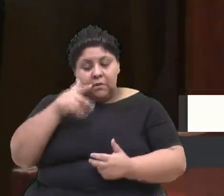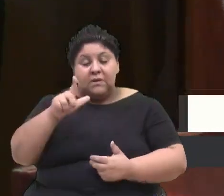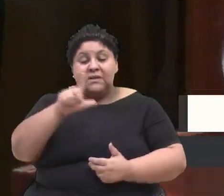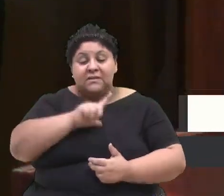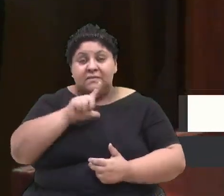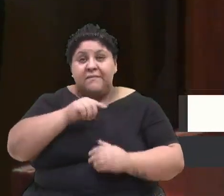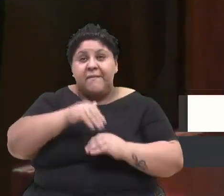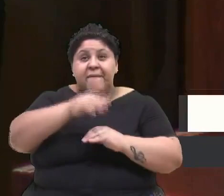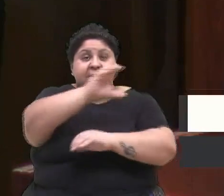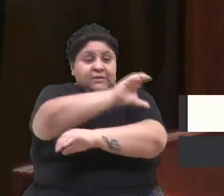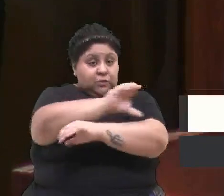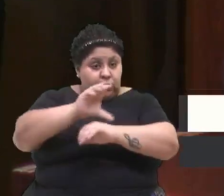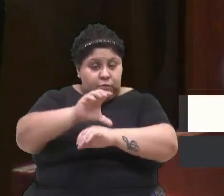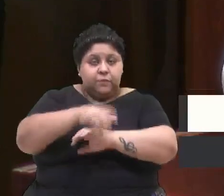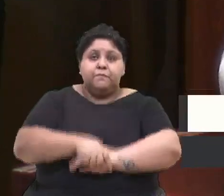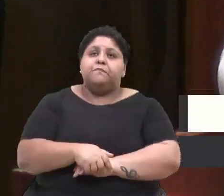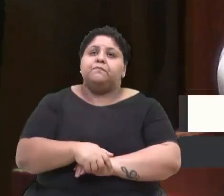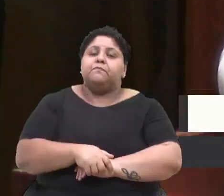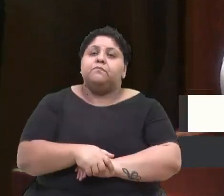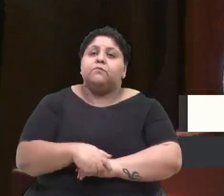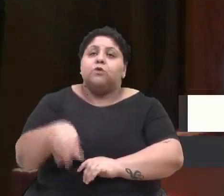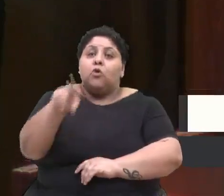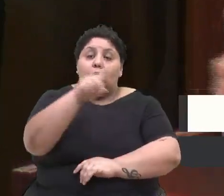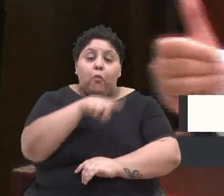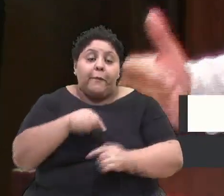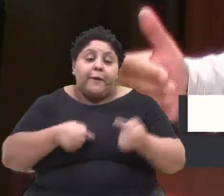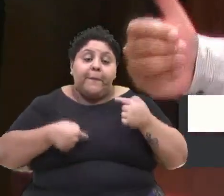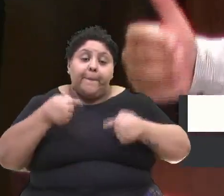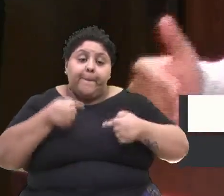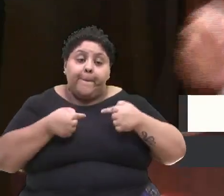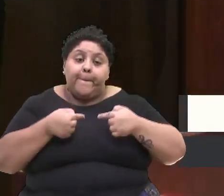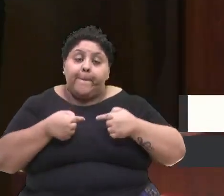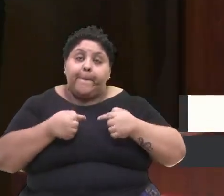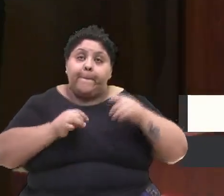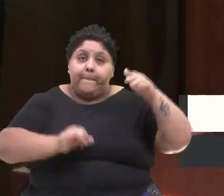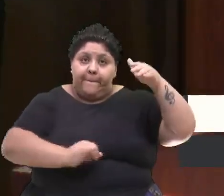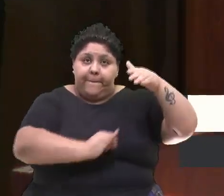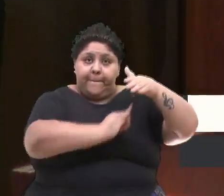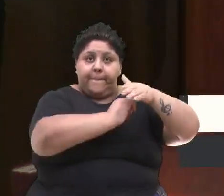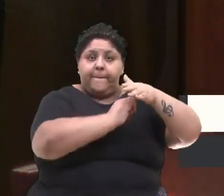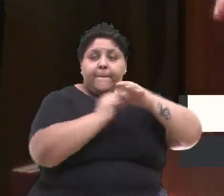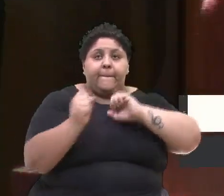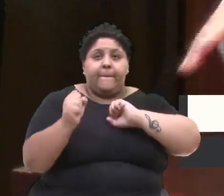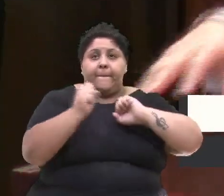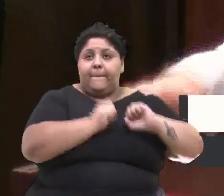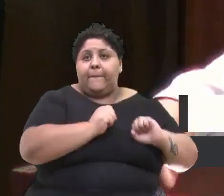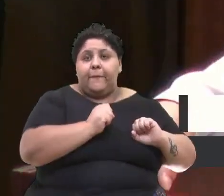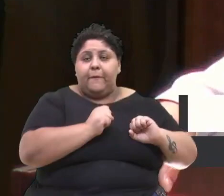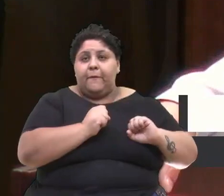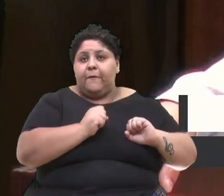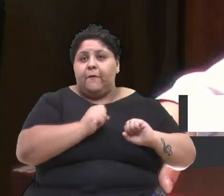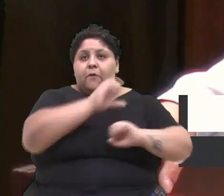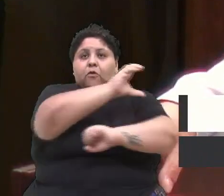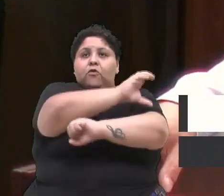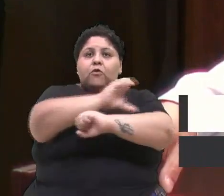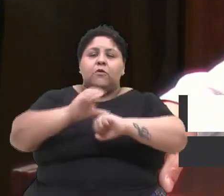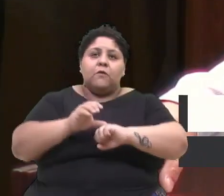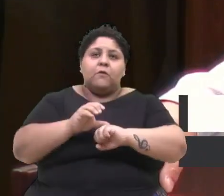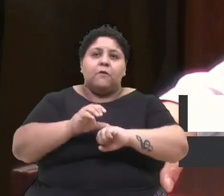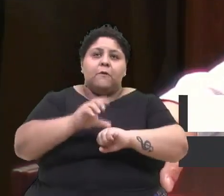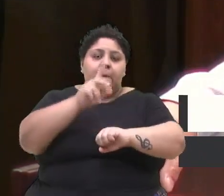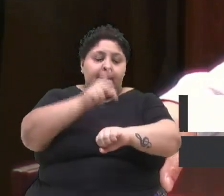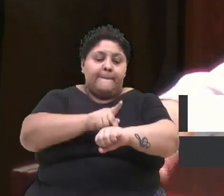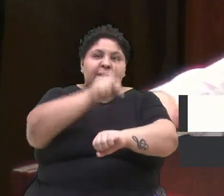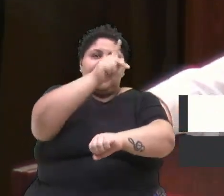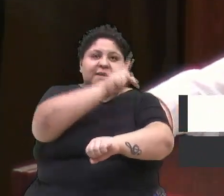mais cursos. Uma das nossas discussões é para que o Instituto Federal possa ofertar o curso de pedagogia.